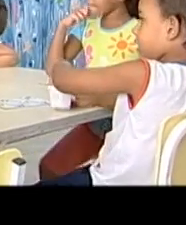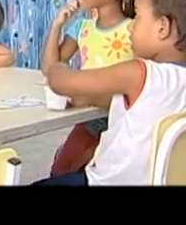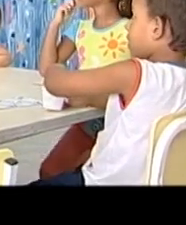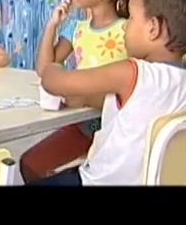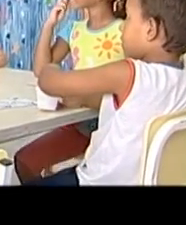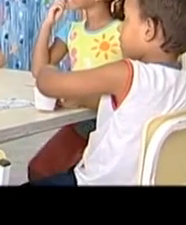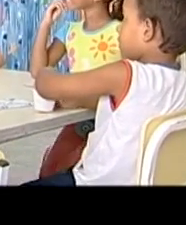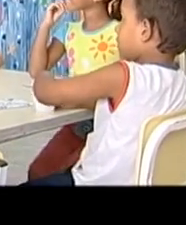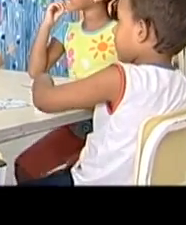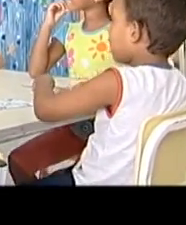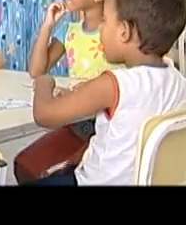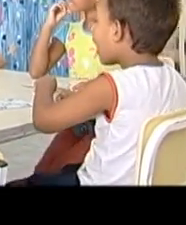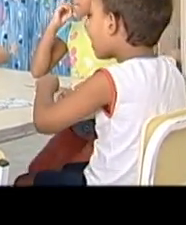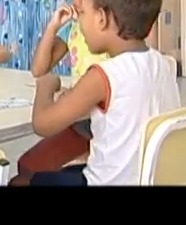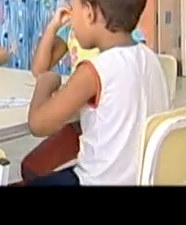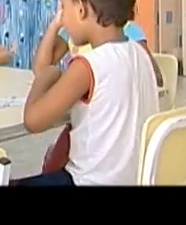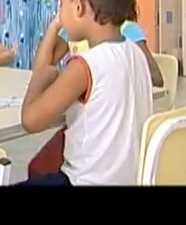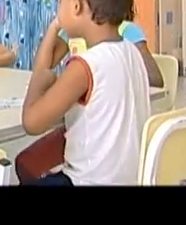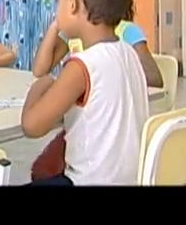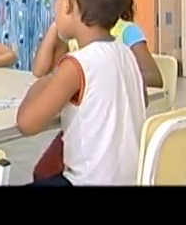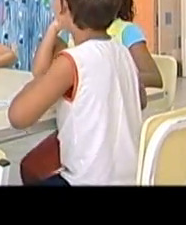mostrando. Letra?